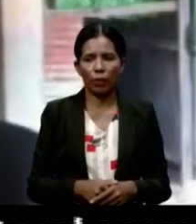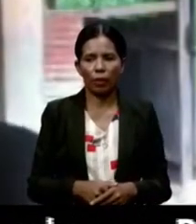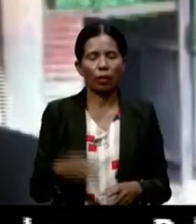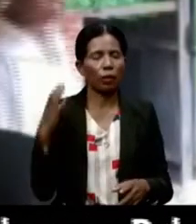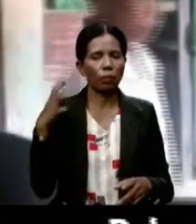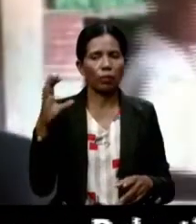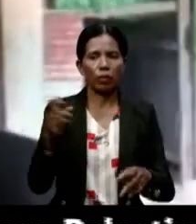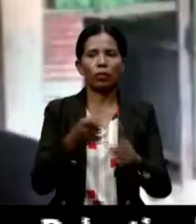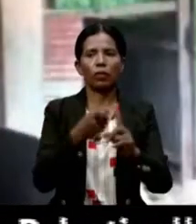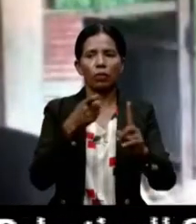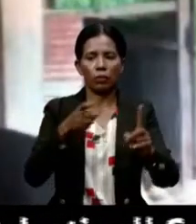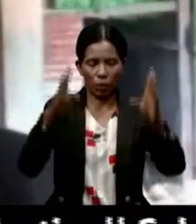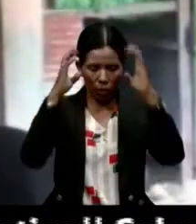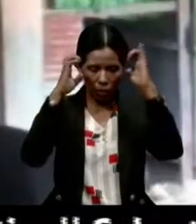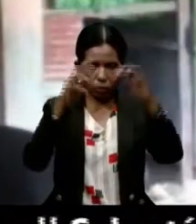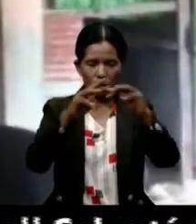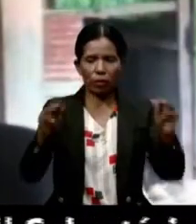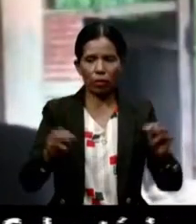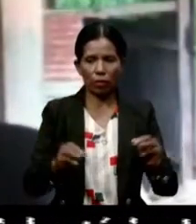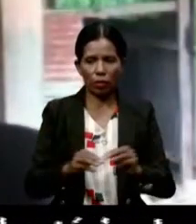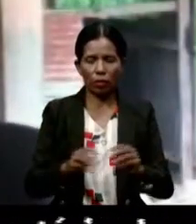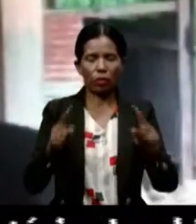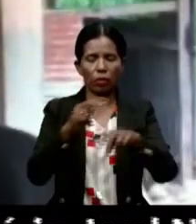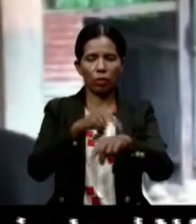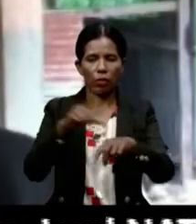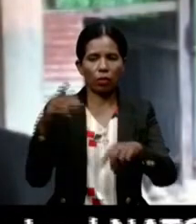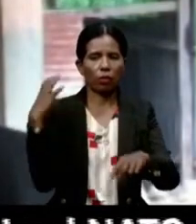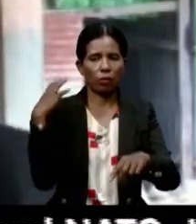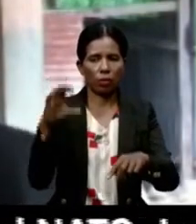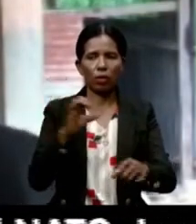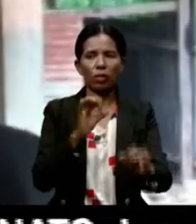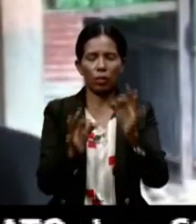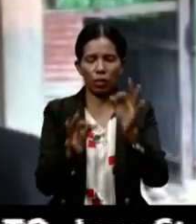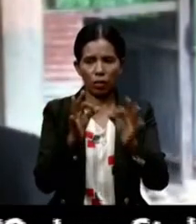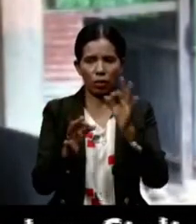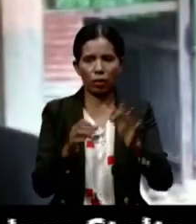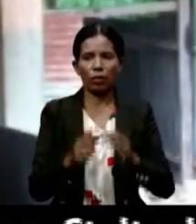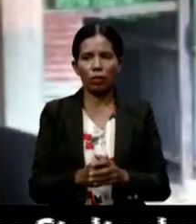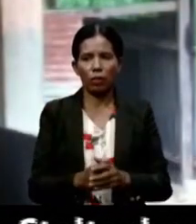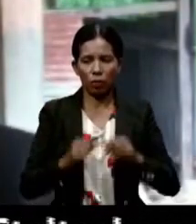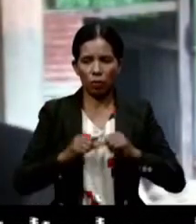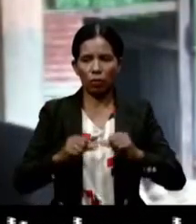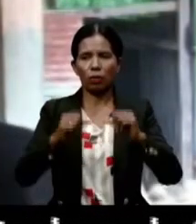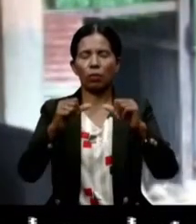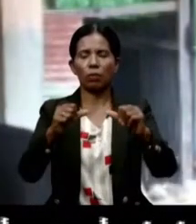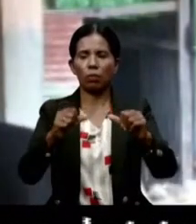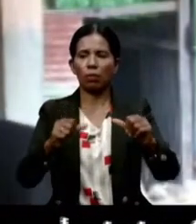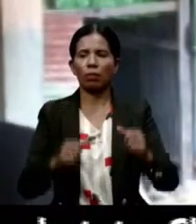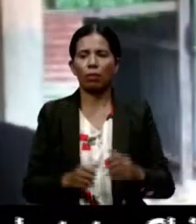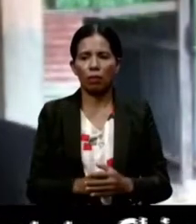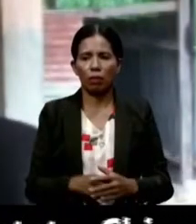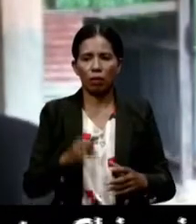Competência você educação municipal ou a nacional minha competência. Se cari continuação maca